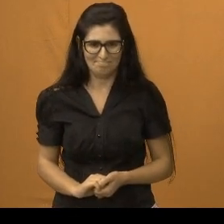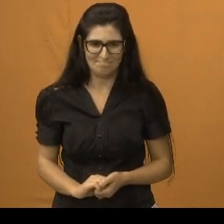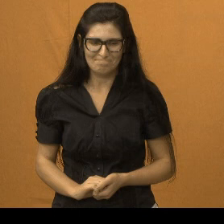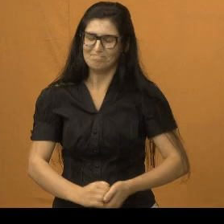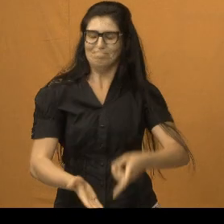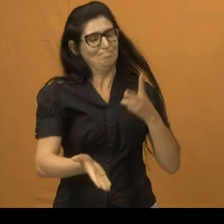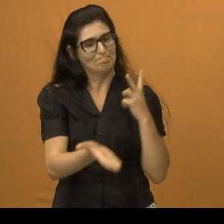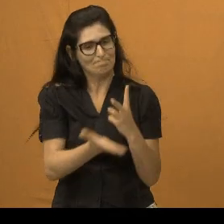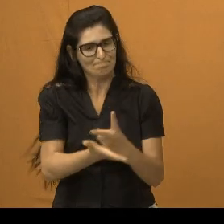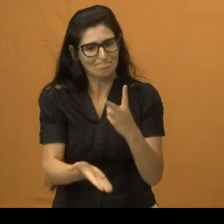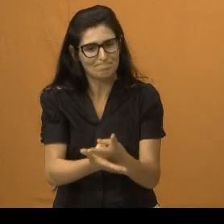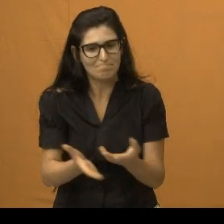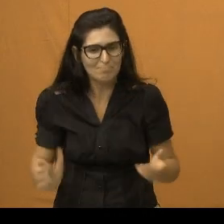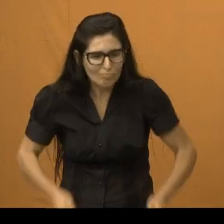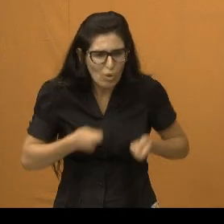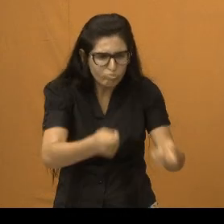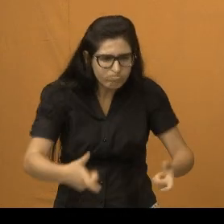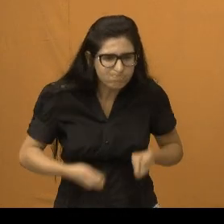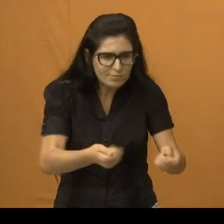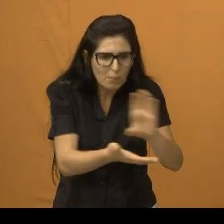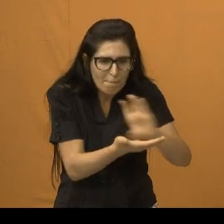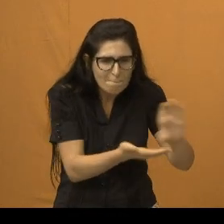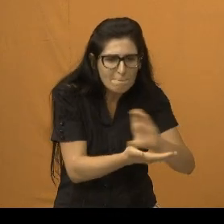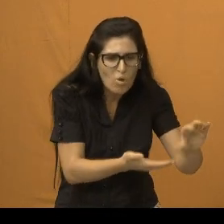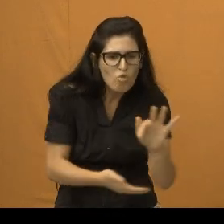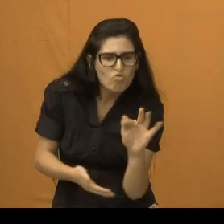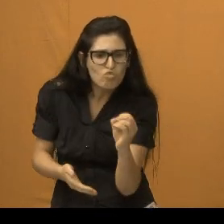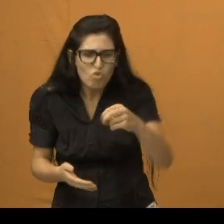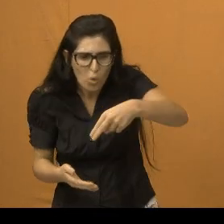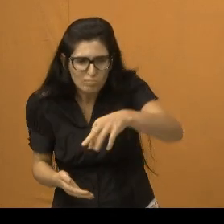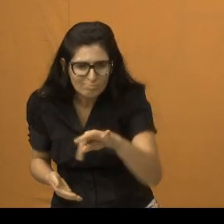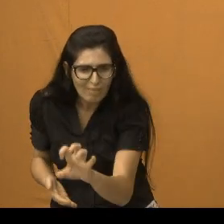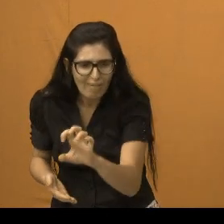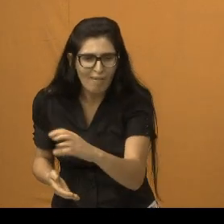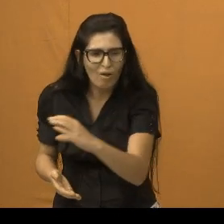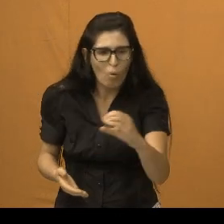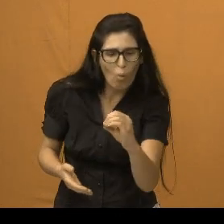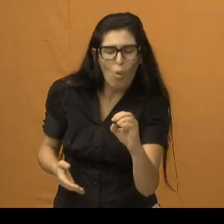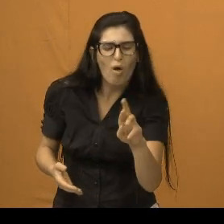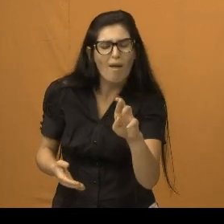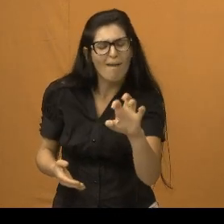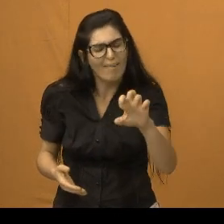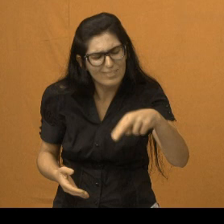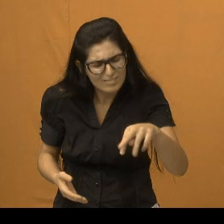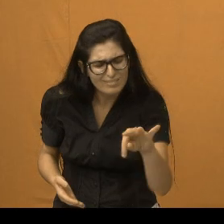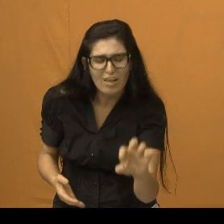Seguindo, agora temos as despesas por fontes, corrente, né? Aqui é somente